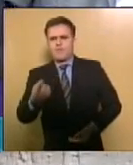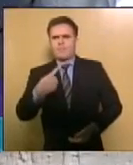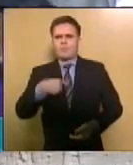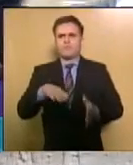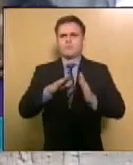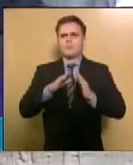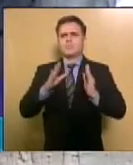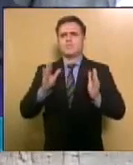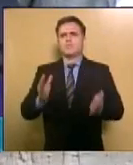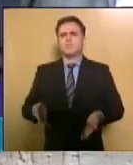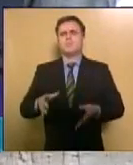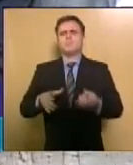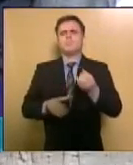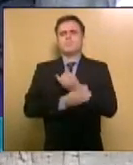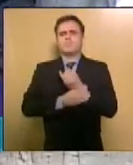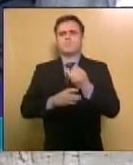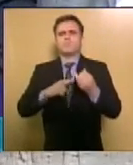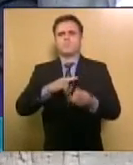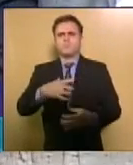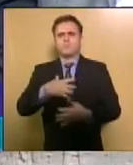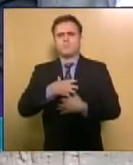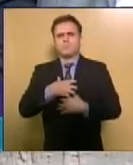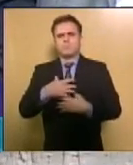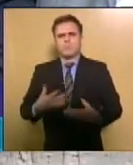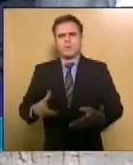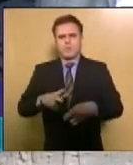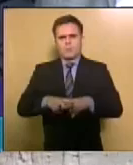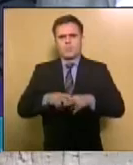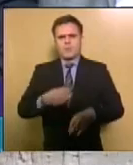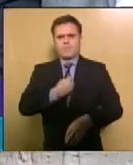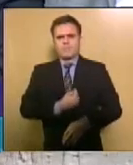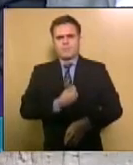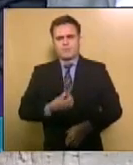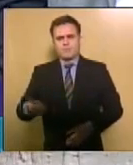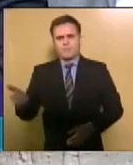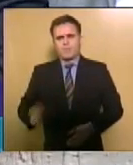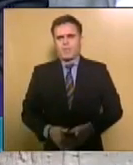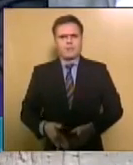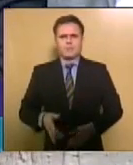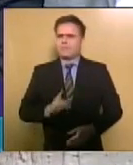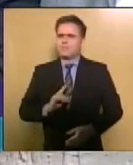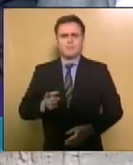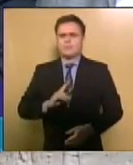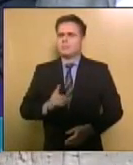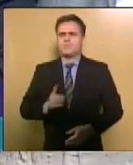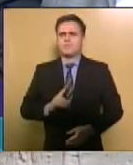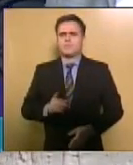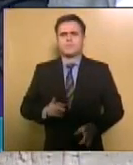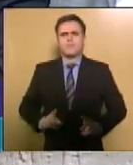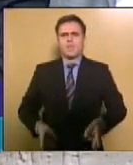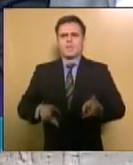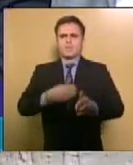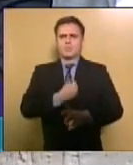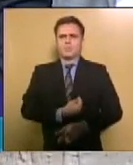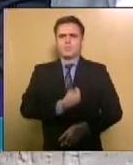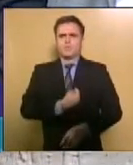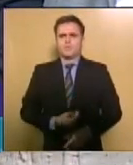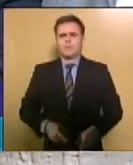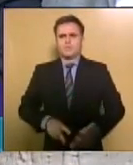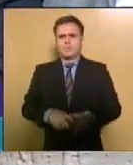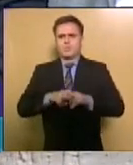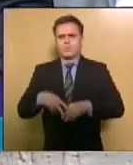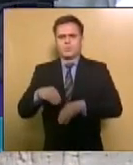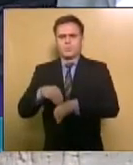segurança É isso que a gente está querendo e que a vida não seja tão banalizada como vem sendo até agora essas